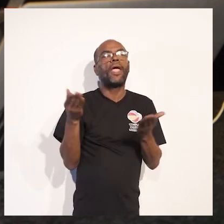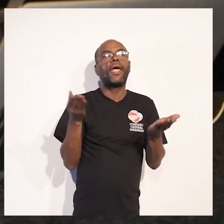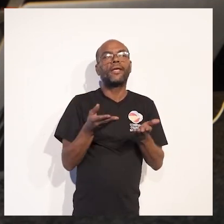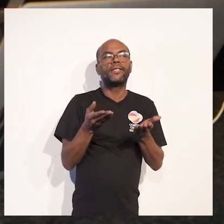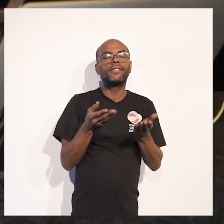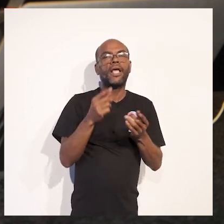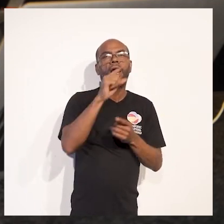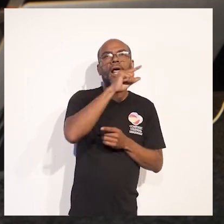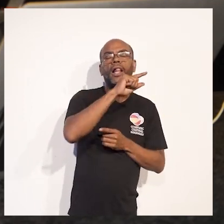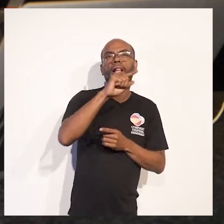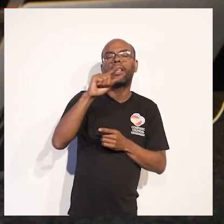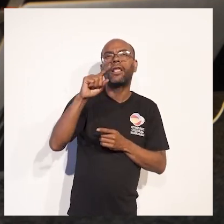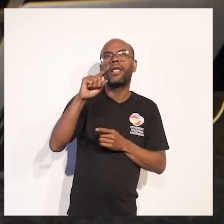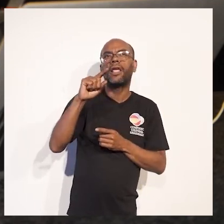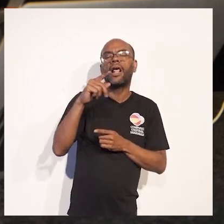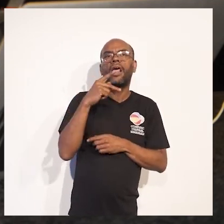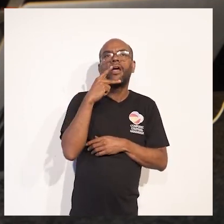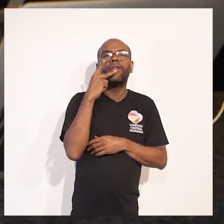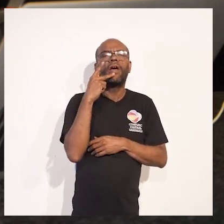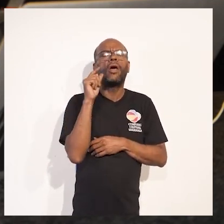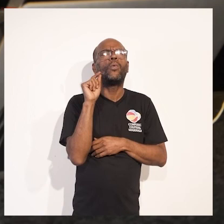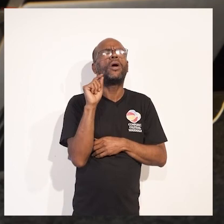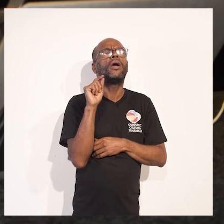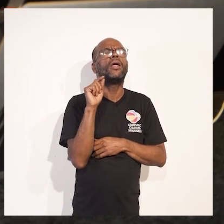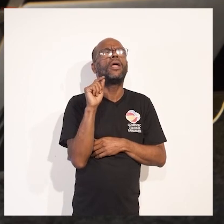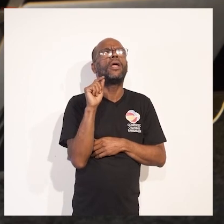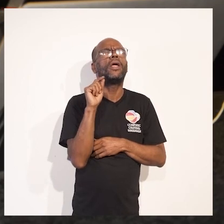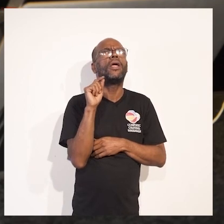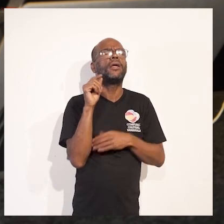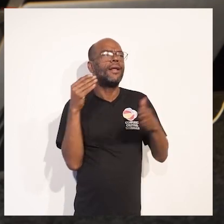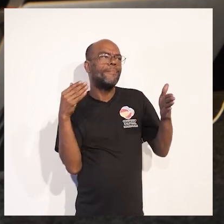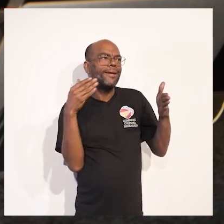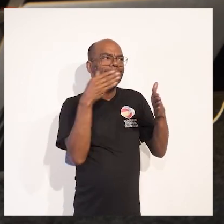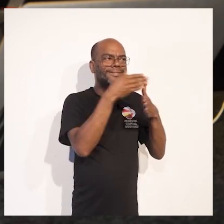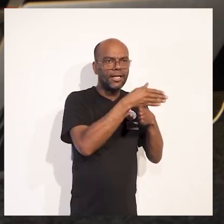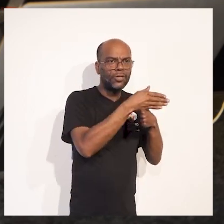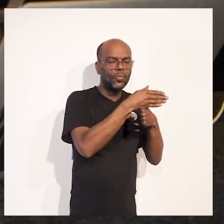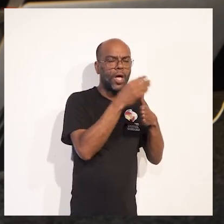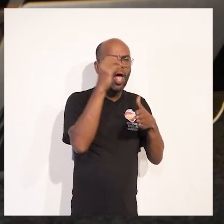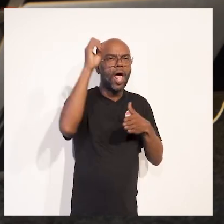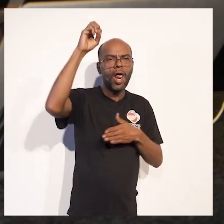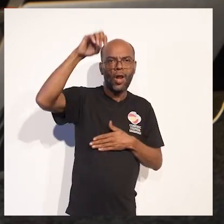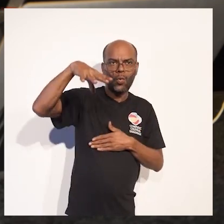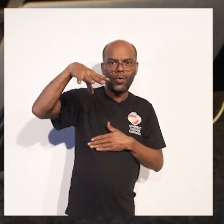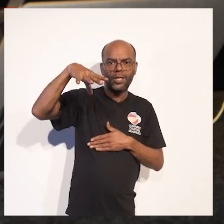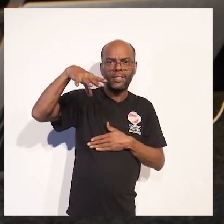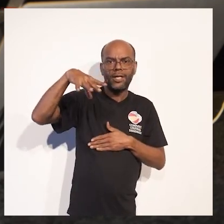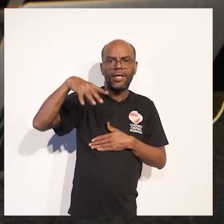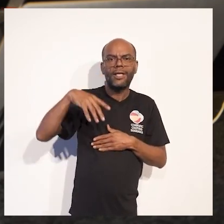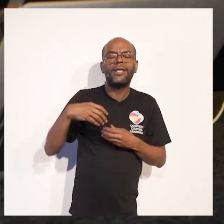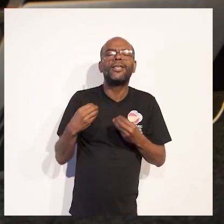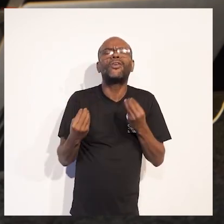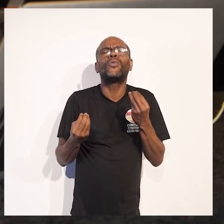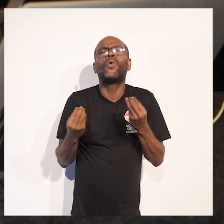Essa linha branca diz o que está deixando passar enquanto luz e quando ela vai lá